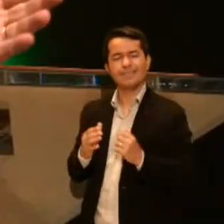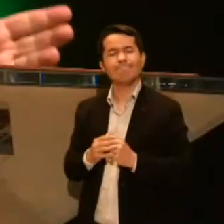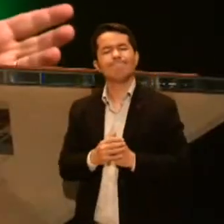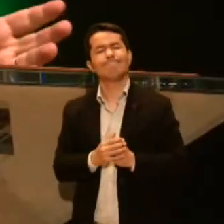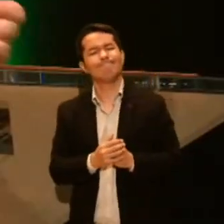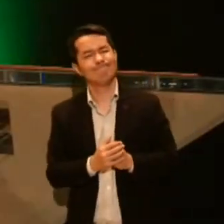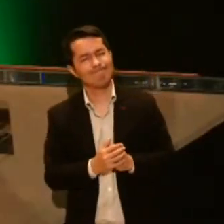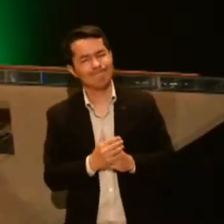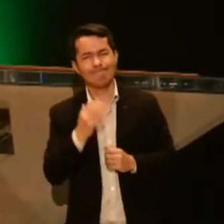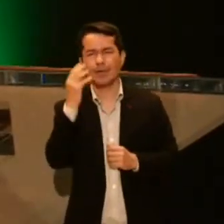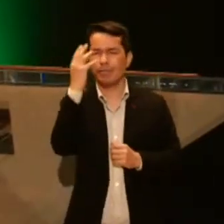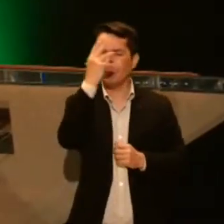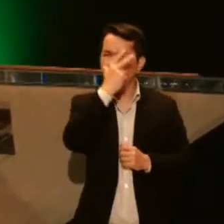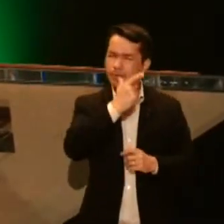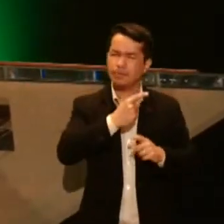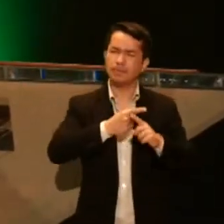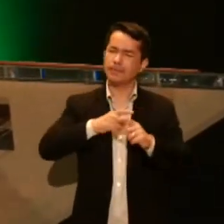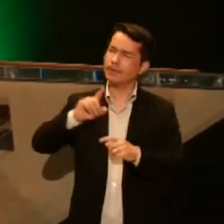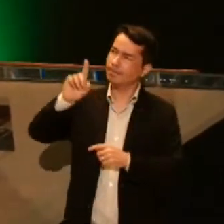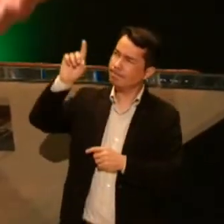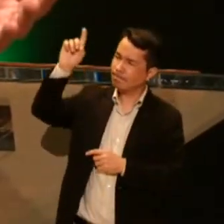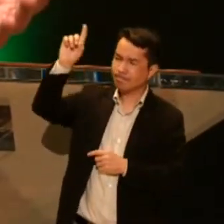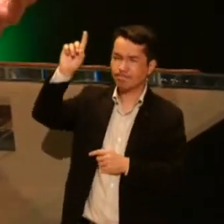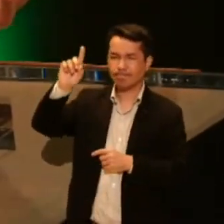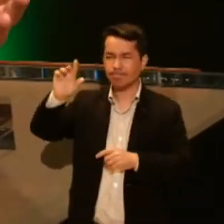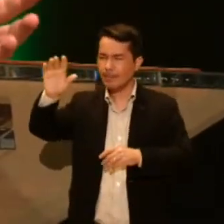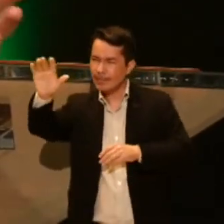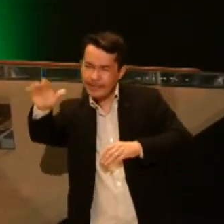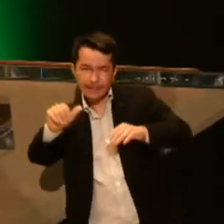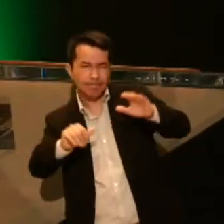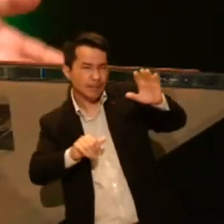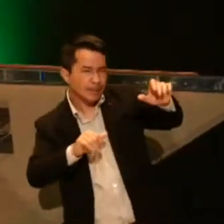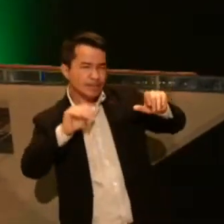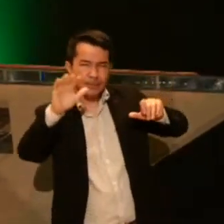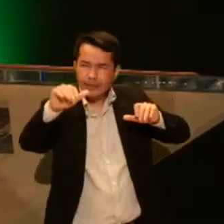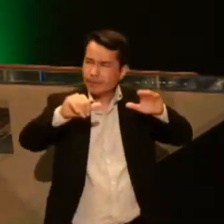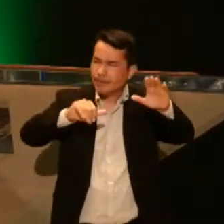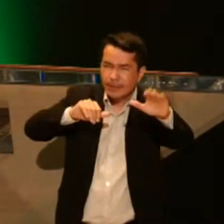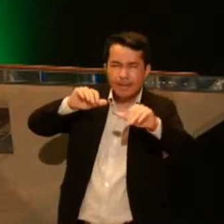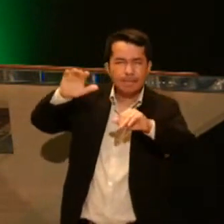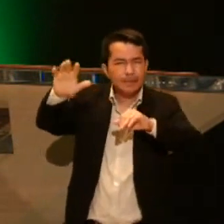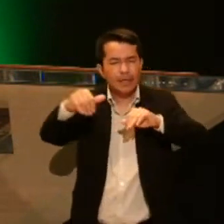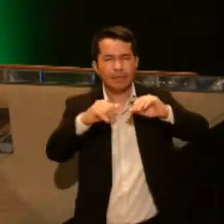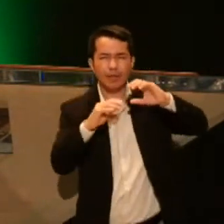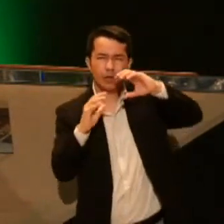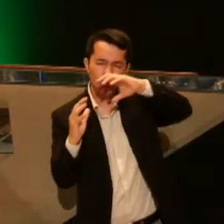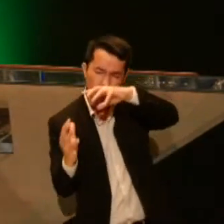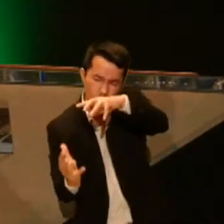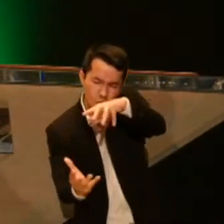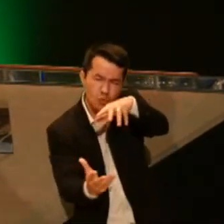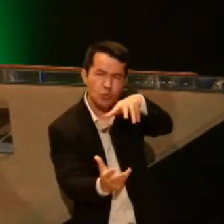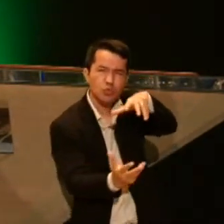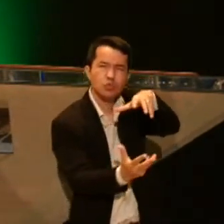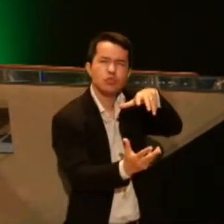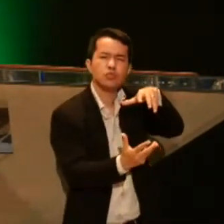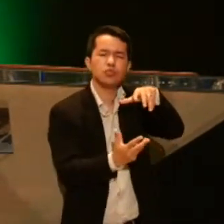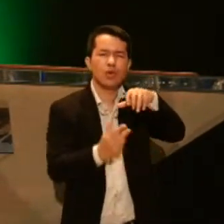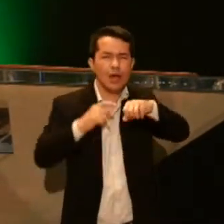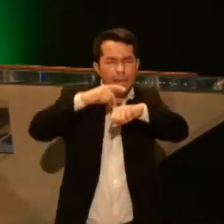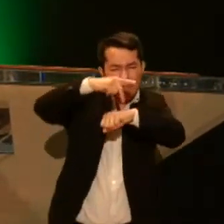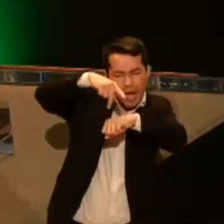Deus faz indistintamente para toda a humanidade. Quem estava no culto de hoje de manhã viu isso, né? Como Deus